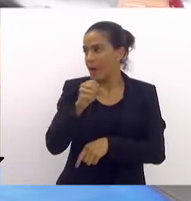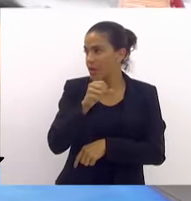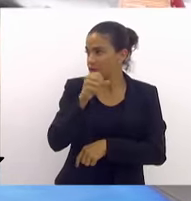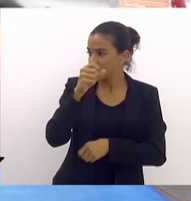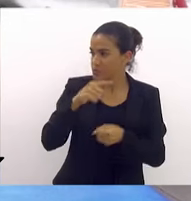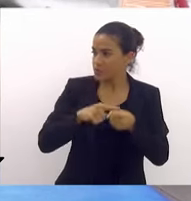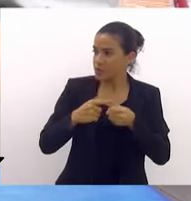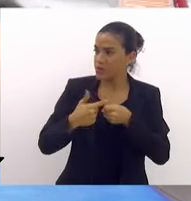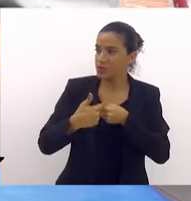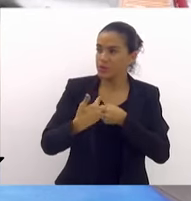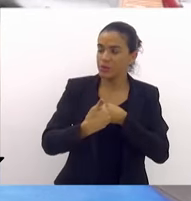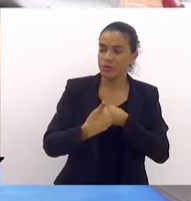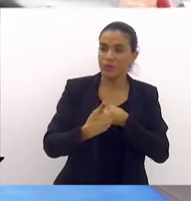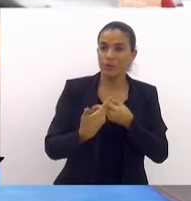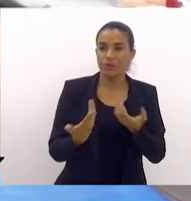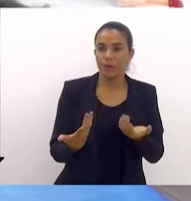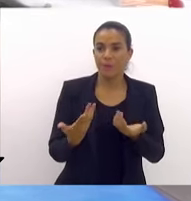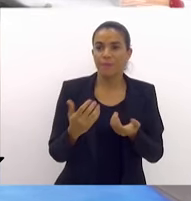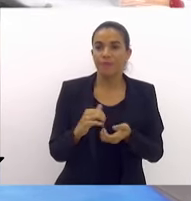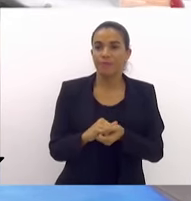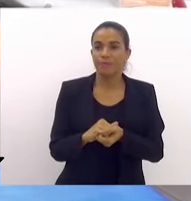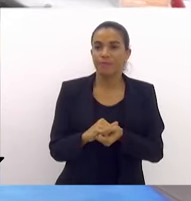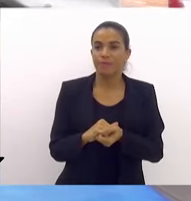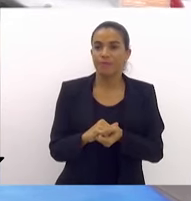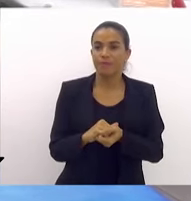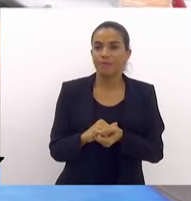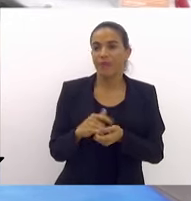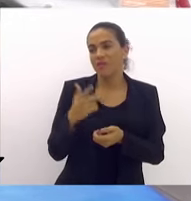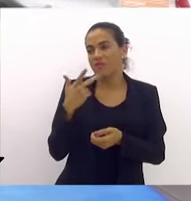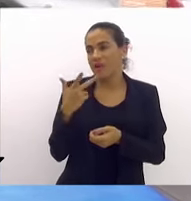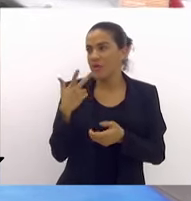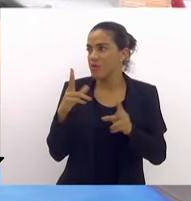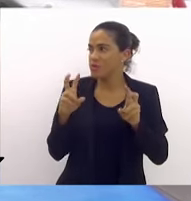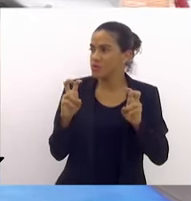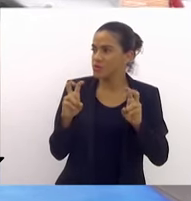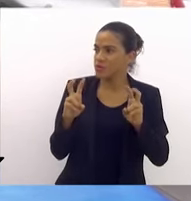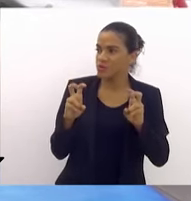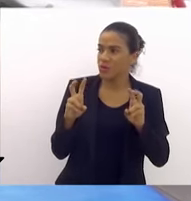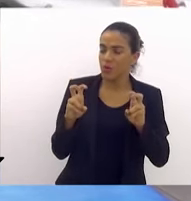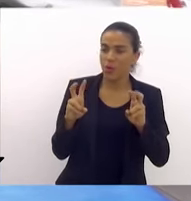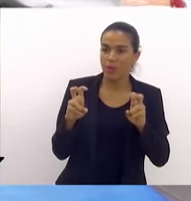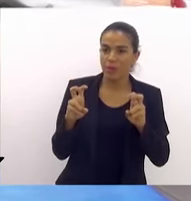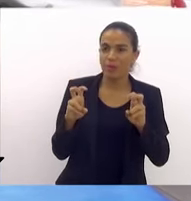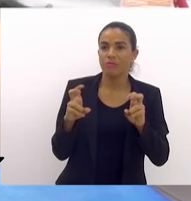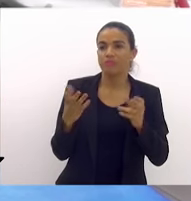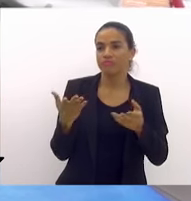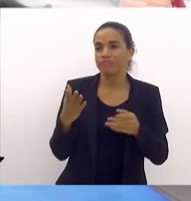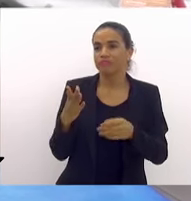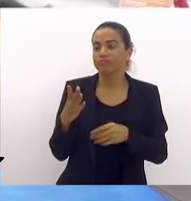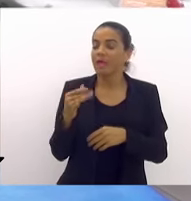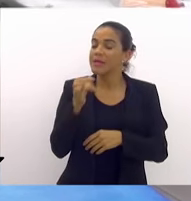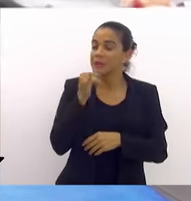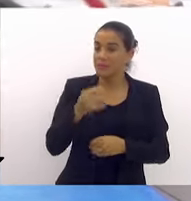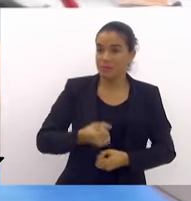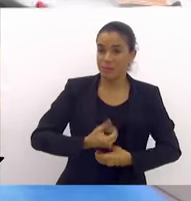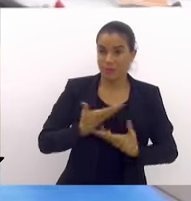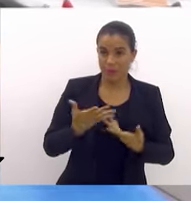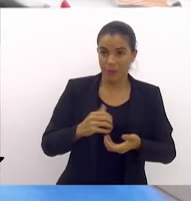era aquela que dizia, que a gente falou até sobre outros temas, mas que era aquela que dizia a seguinte expressão: